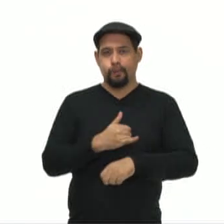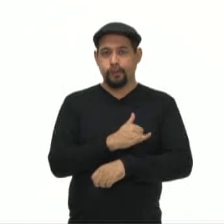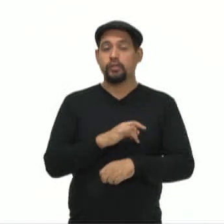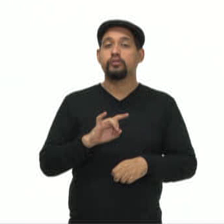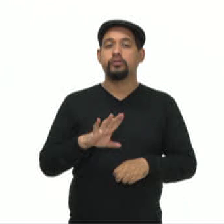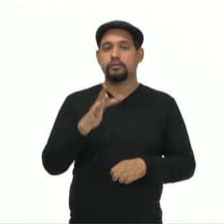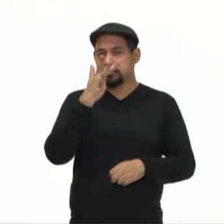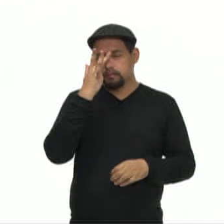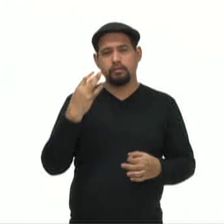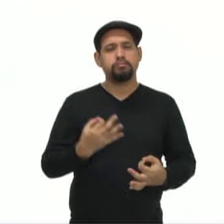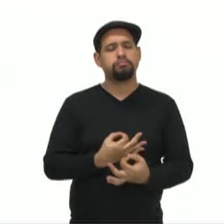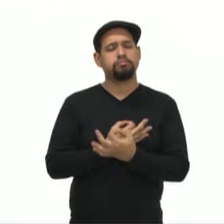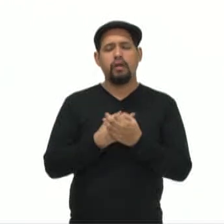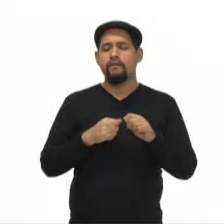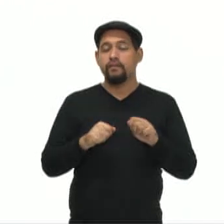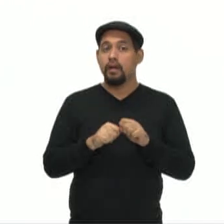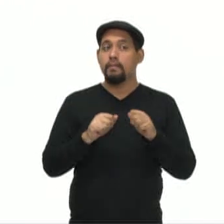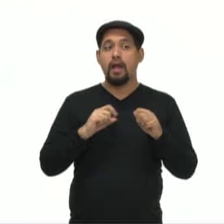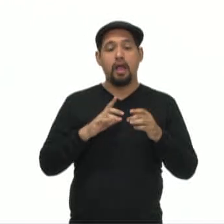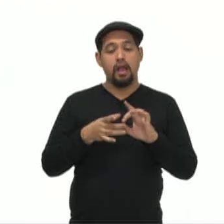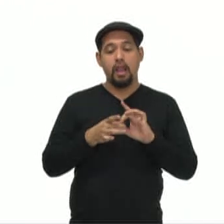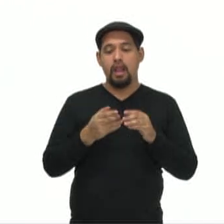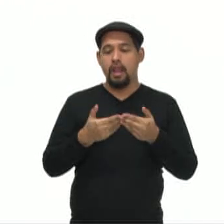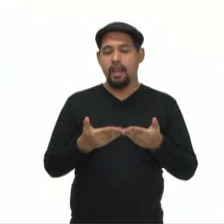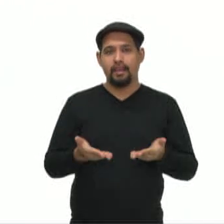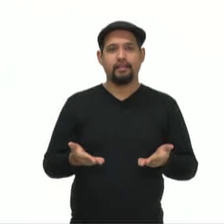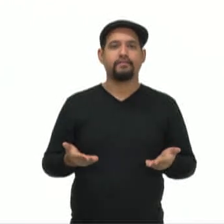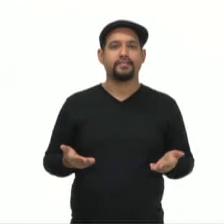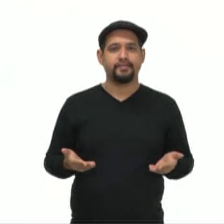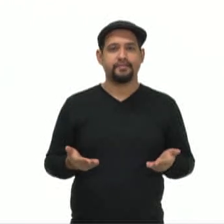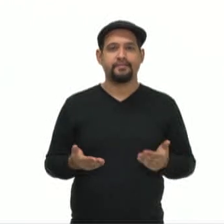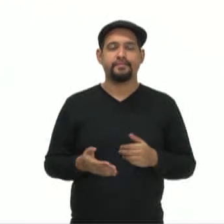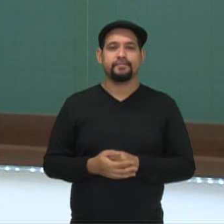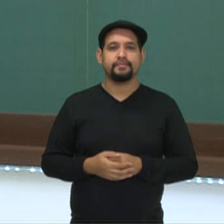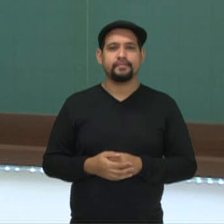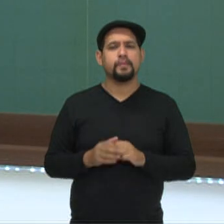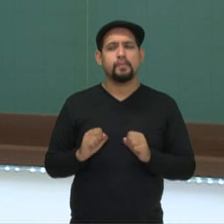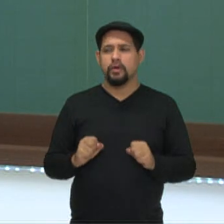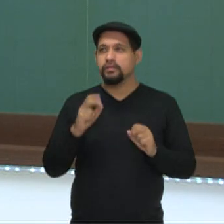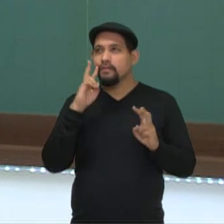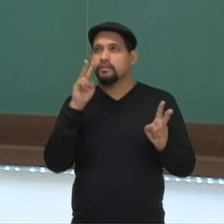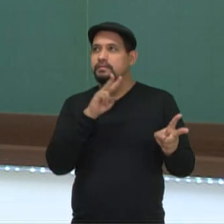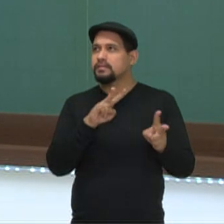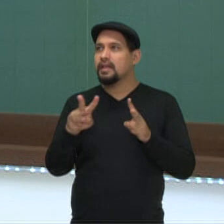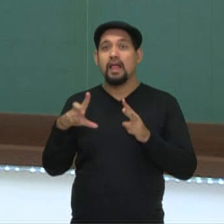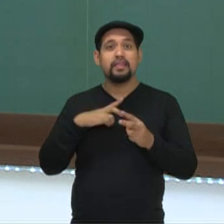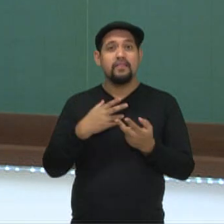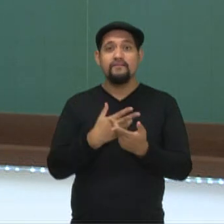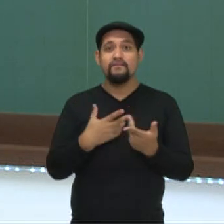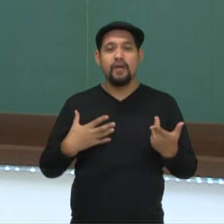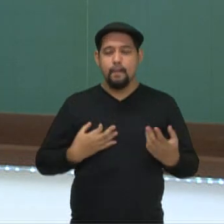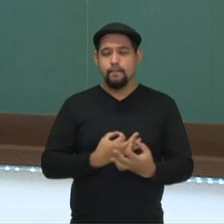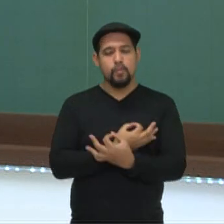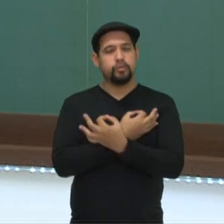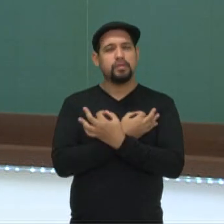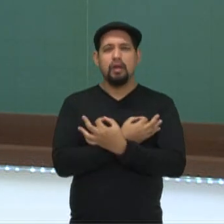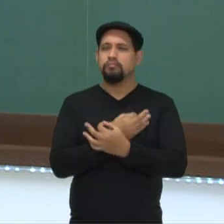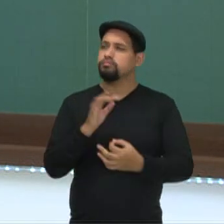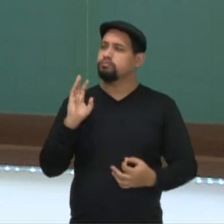vivem lá fazem os rituais, mas ele é aberto para visitação. Inclusive lá tem uma fileira de Budas, que são as várias